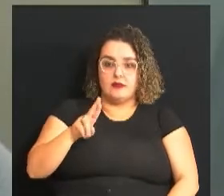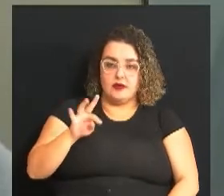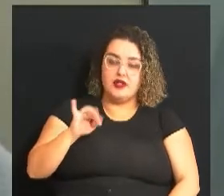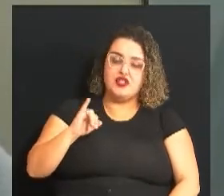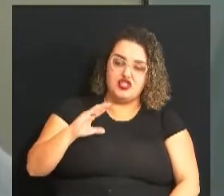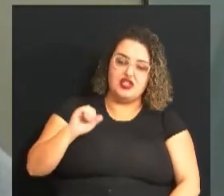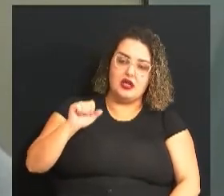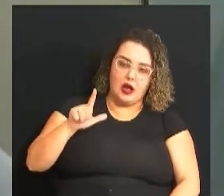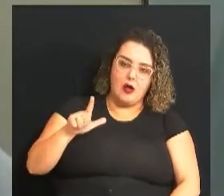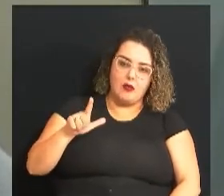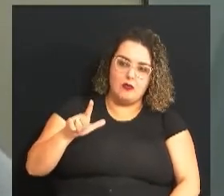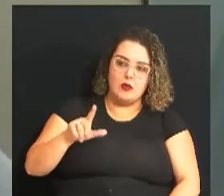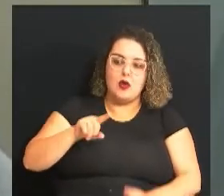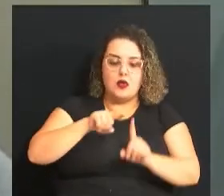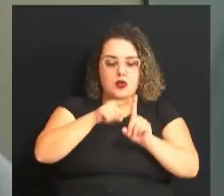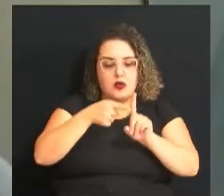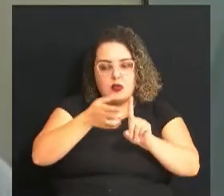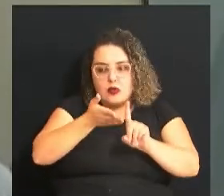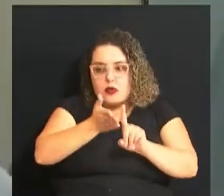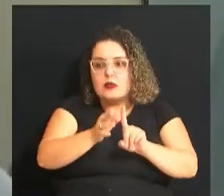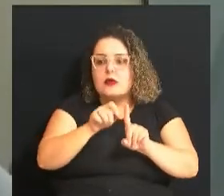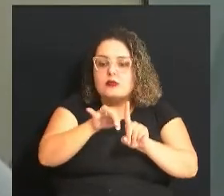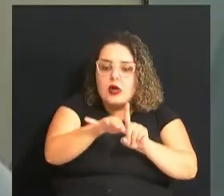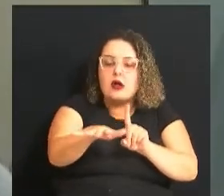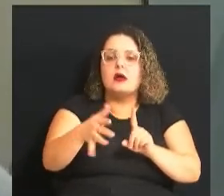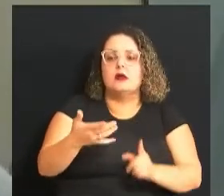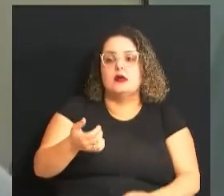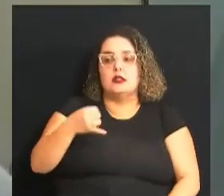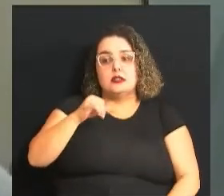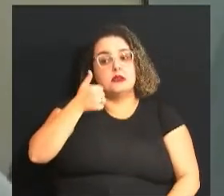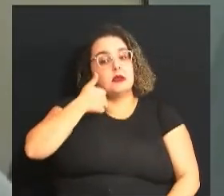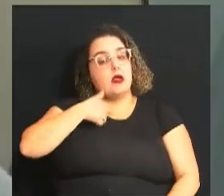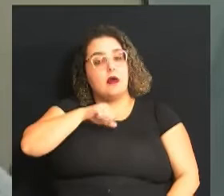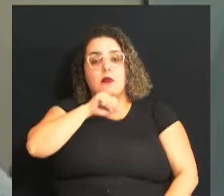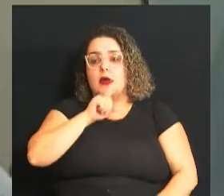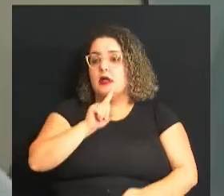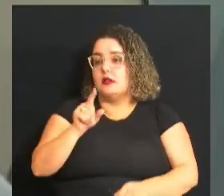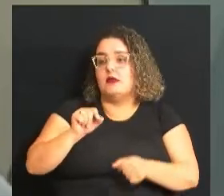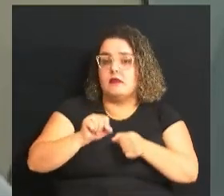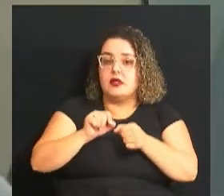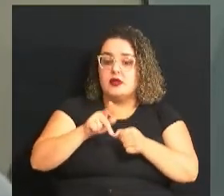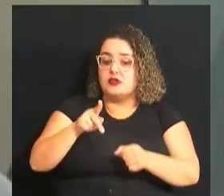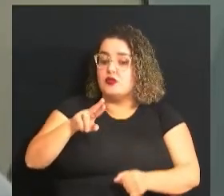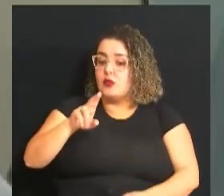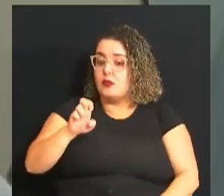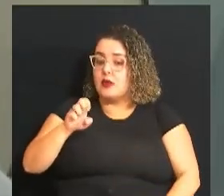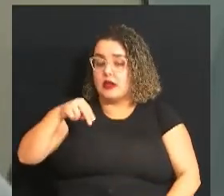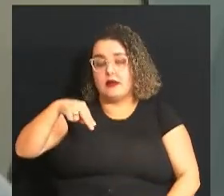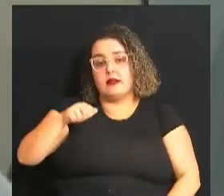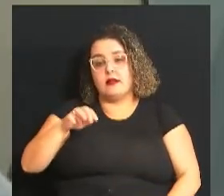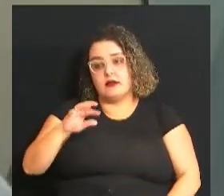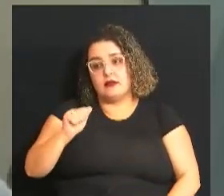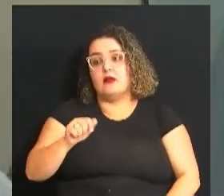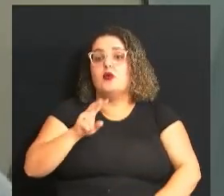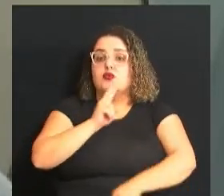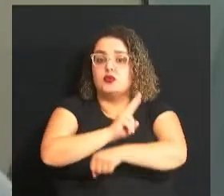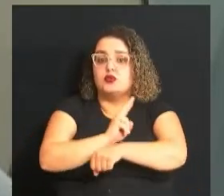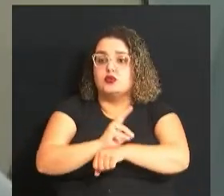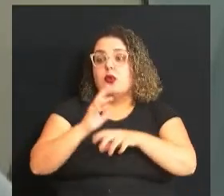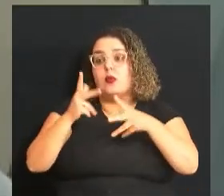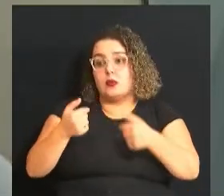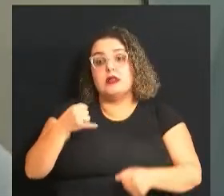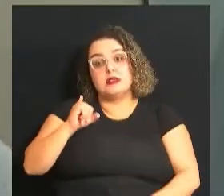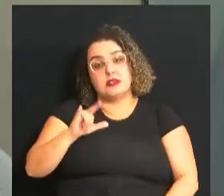nascimento, a criança pode se contaminar se aquela mãezinha não fez o pré-natal adequadamente e os cuidados necessários se ela tiver uma